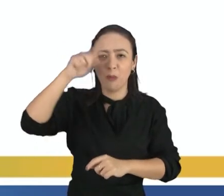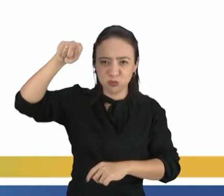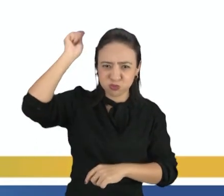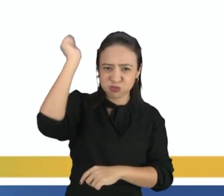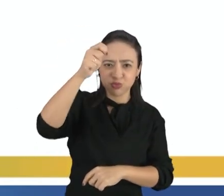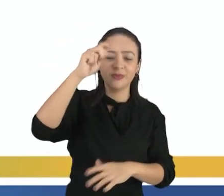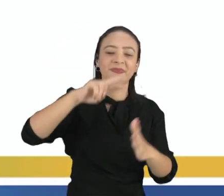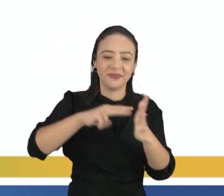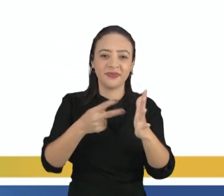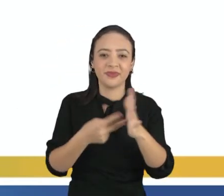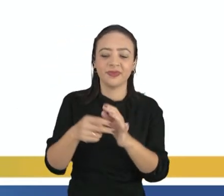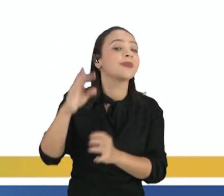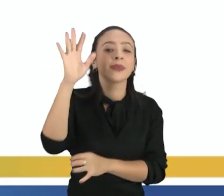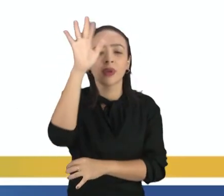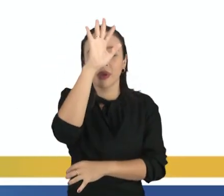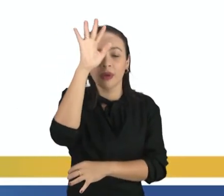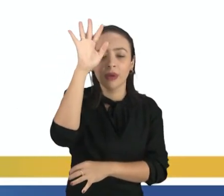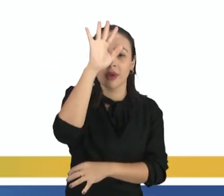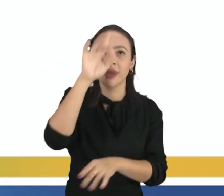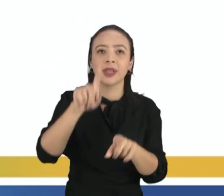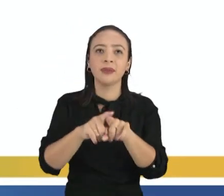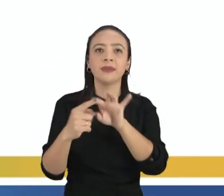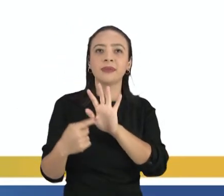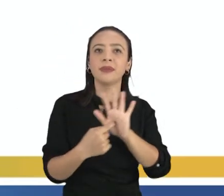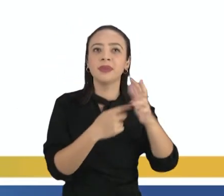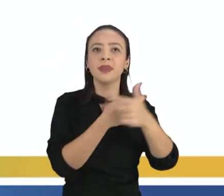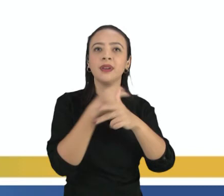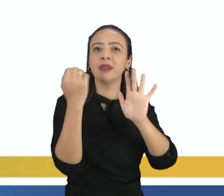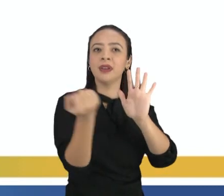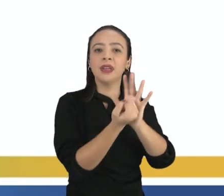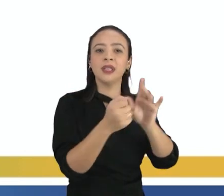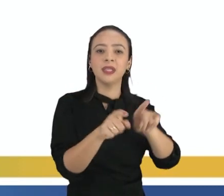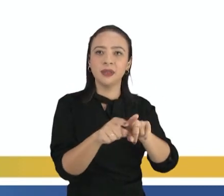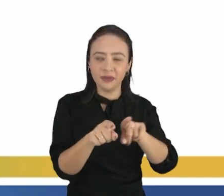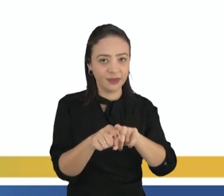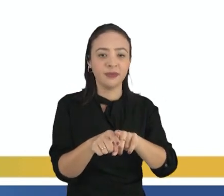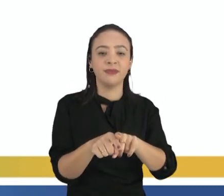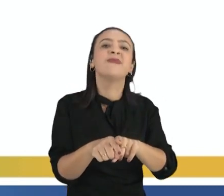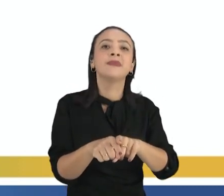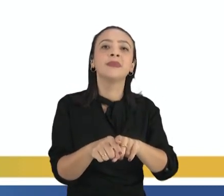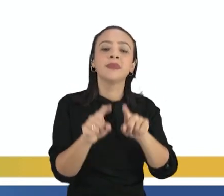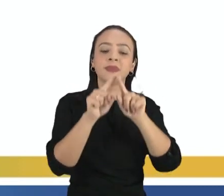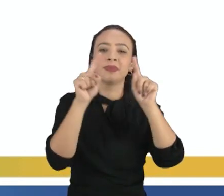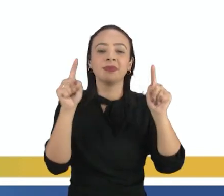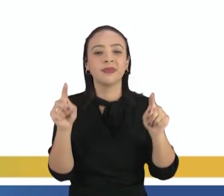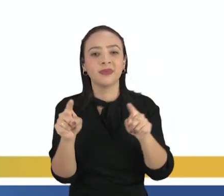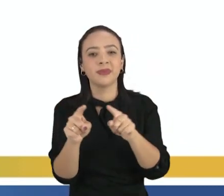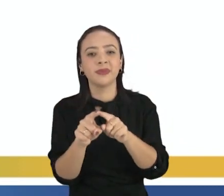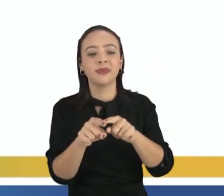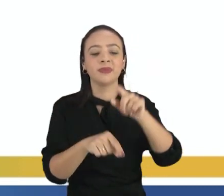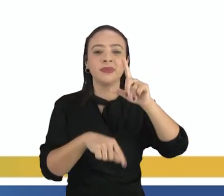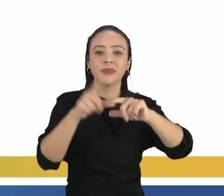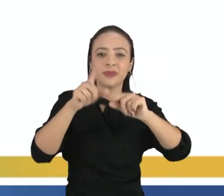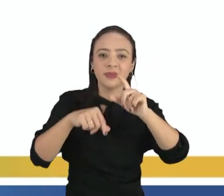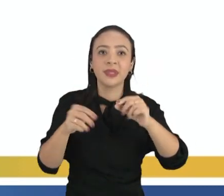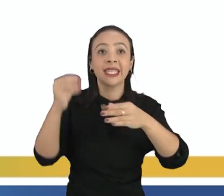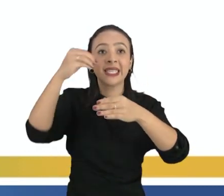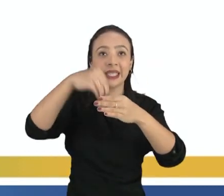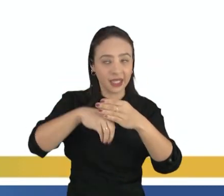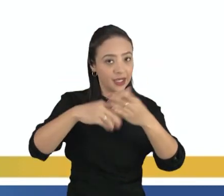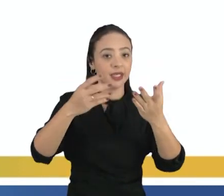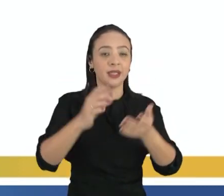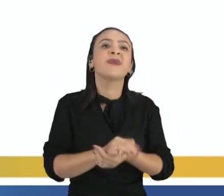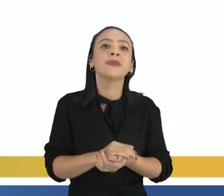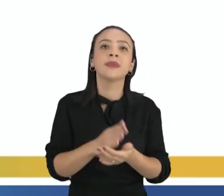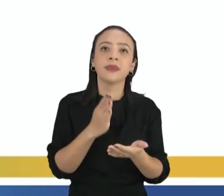tonto. Assim como aparecem vários símbolos de caveira, circulares, asterisco dentro de um balão,